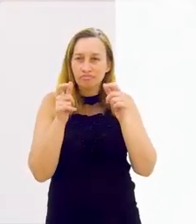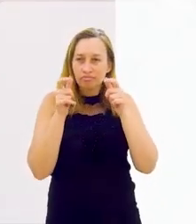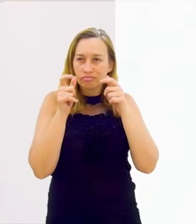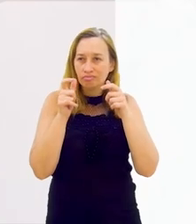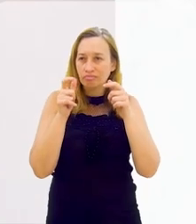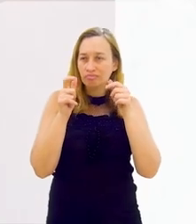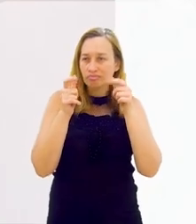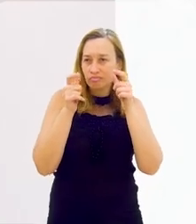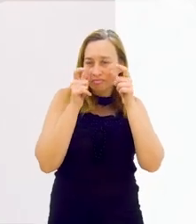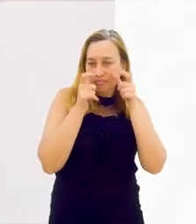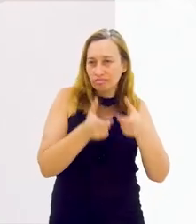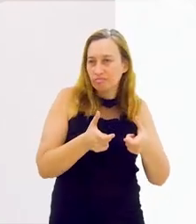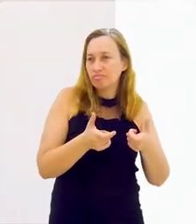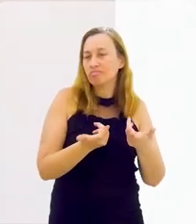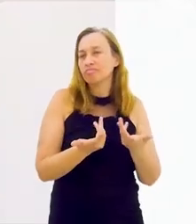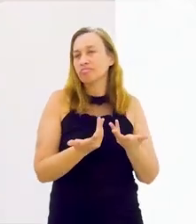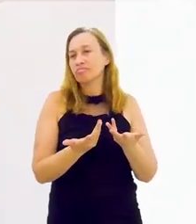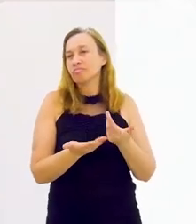necessidade de uma atenção,